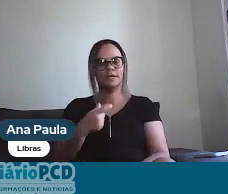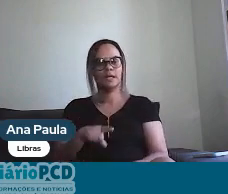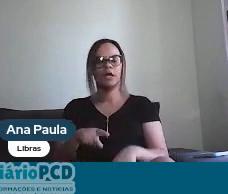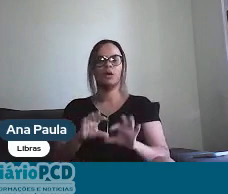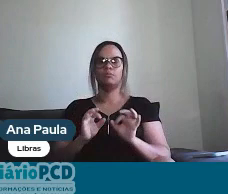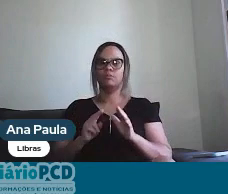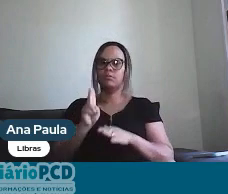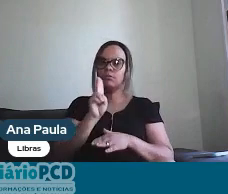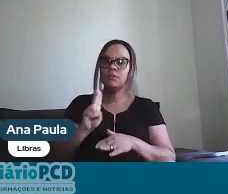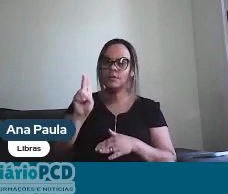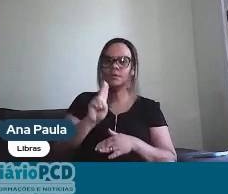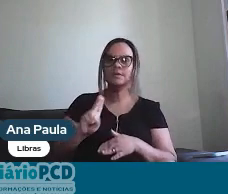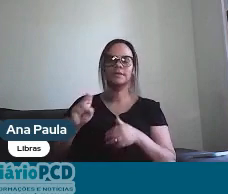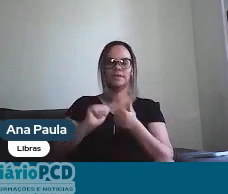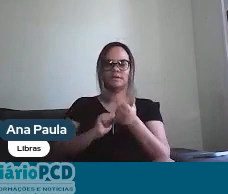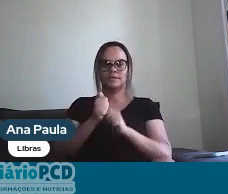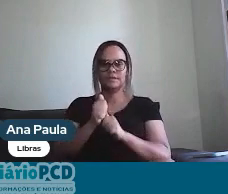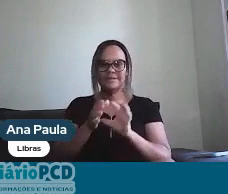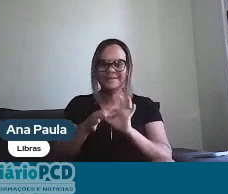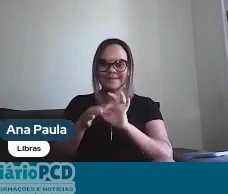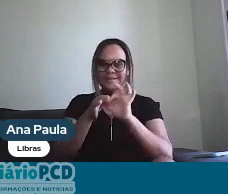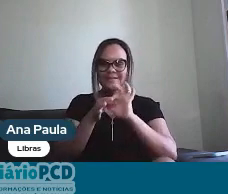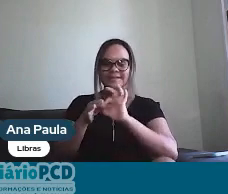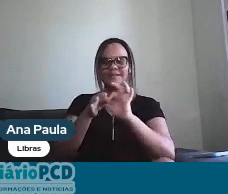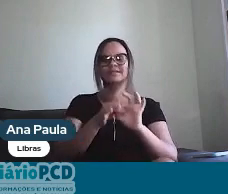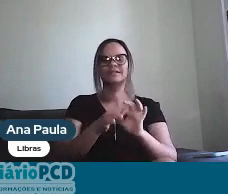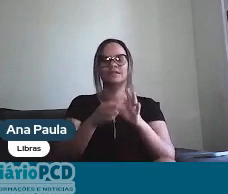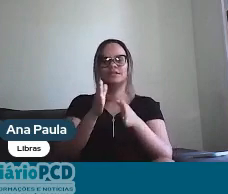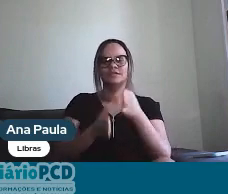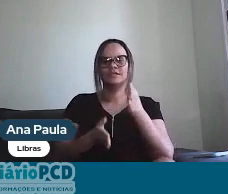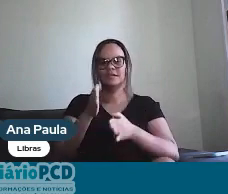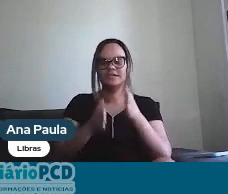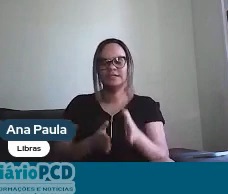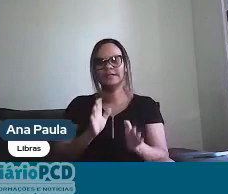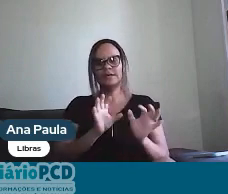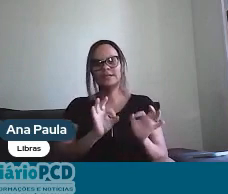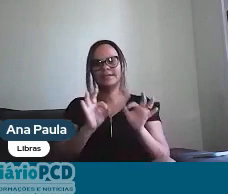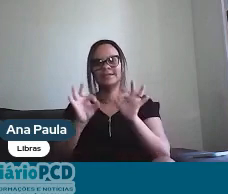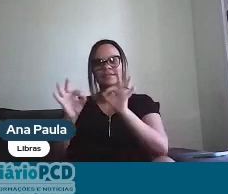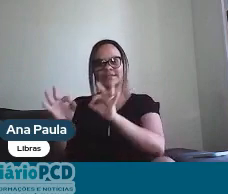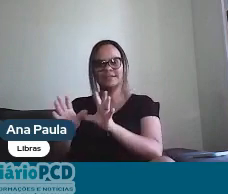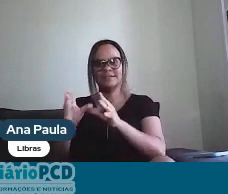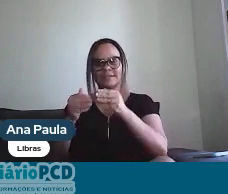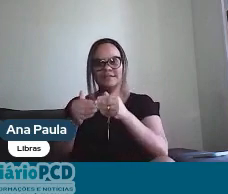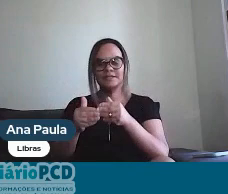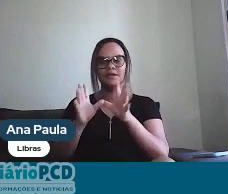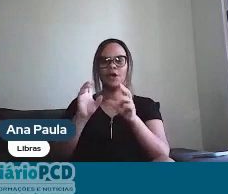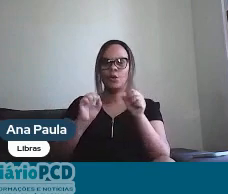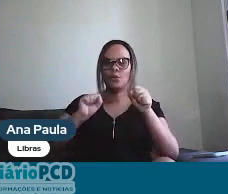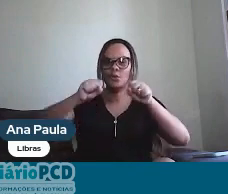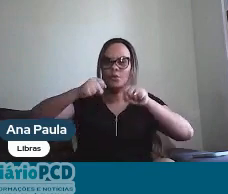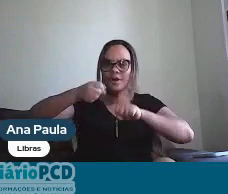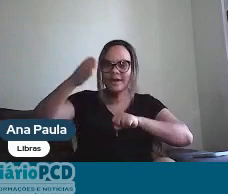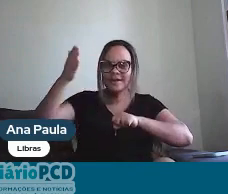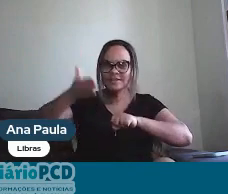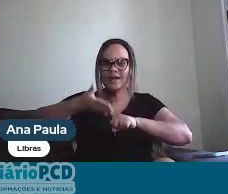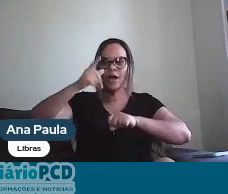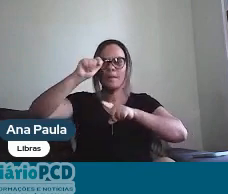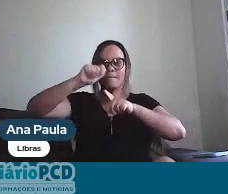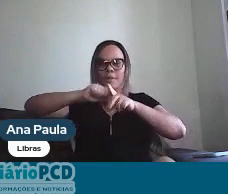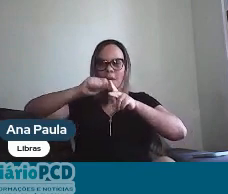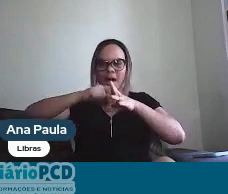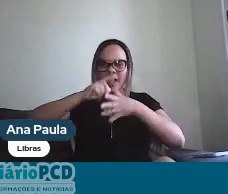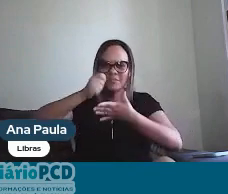funcionar, né? Que é na avaliação unificada. E aí esse prazo já está correndo e os grupos já estão formados, a gente já está trabalhando intensamente